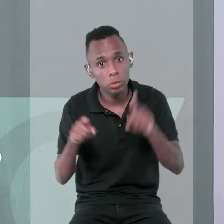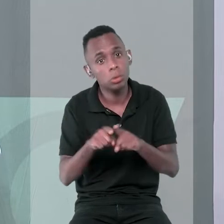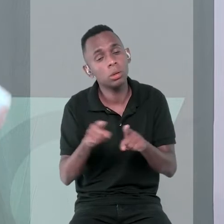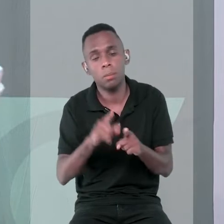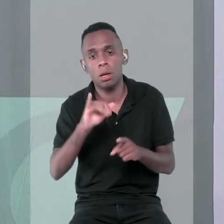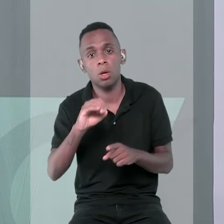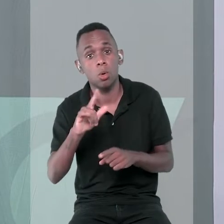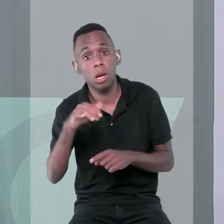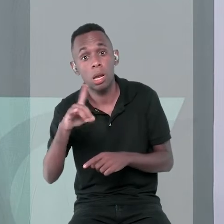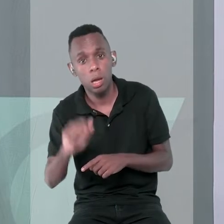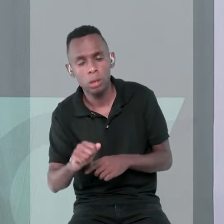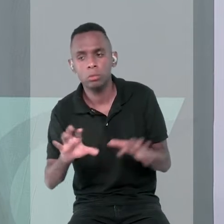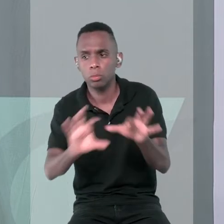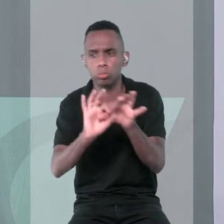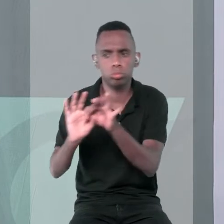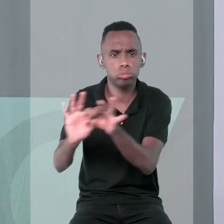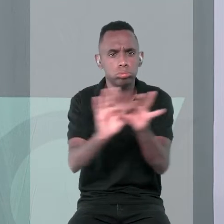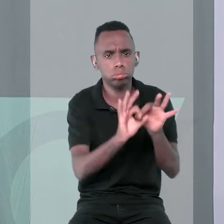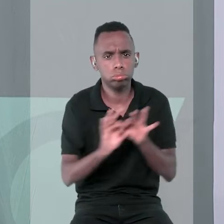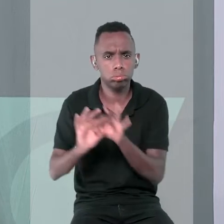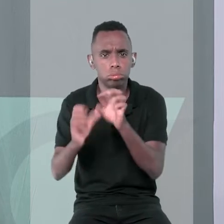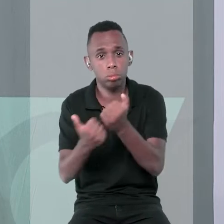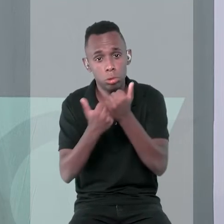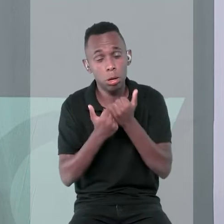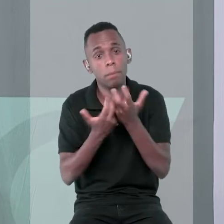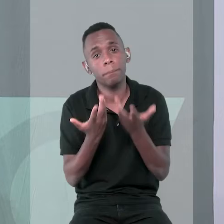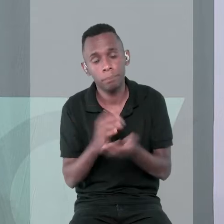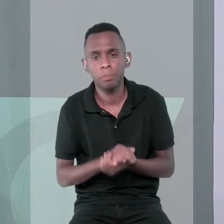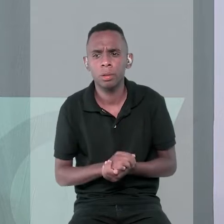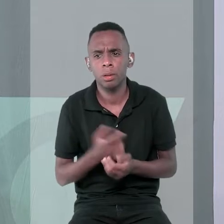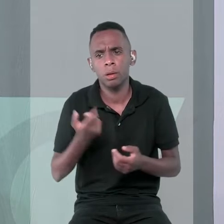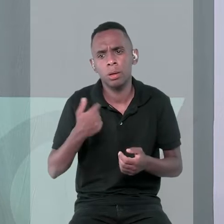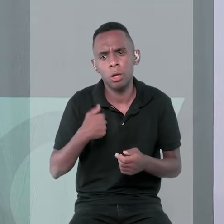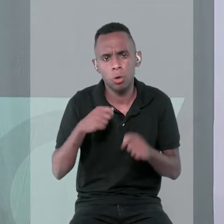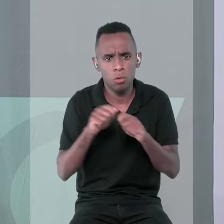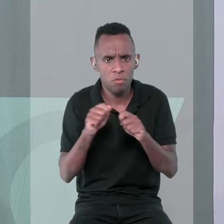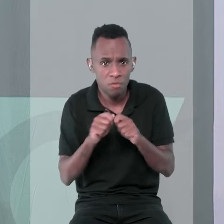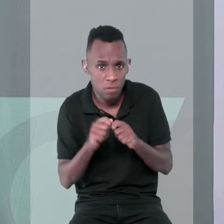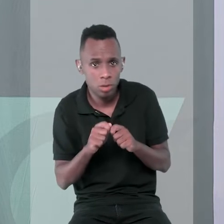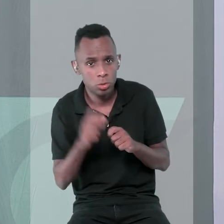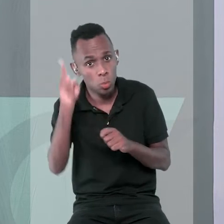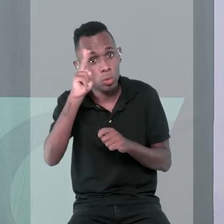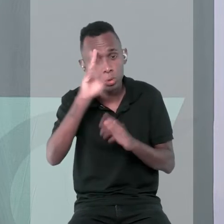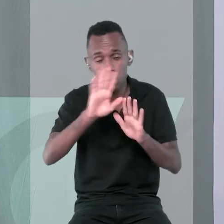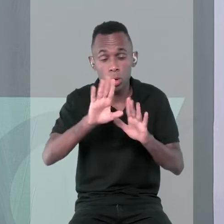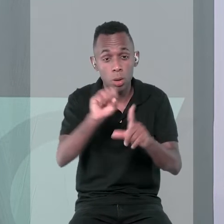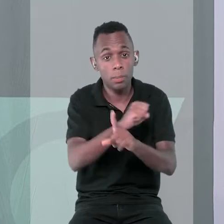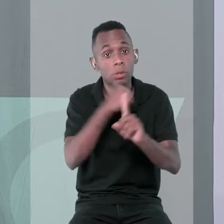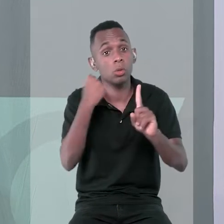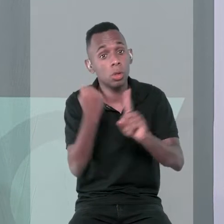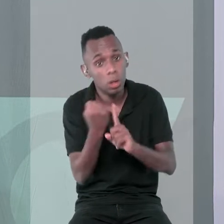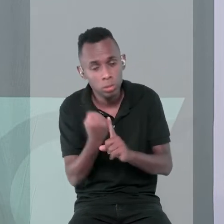de Aragão, e eu vou montando uma rede. Isso é importante dizer. Eu não faço uma biografia ou uma história, eu faço uma